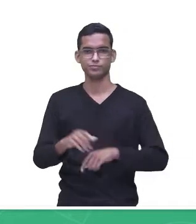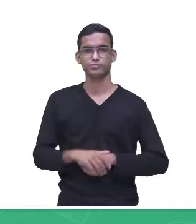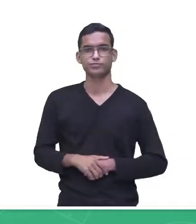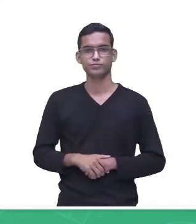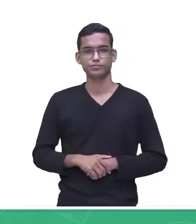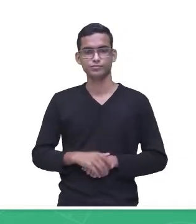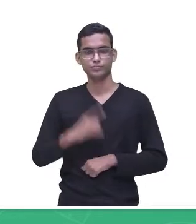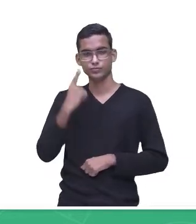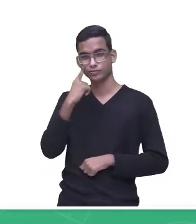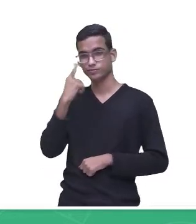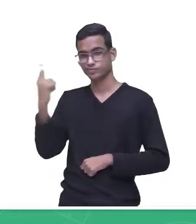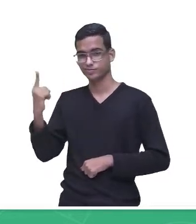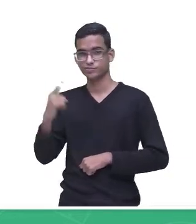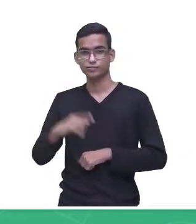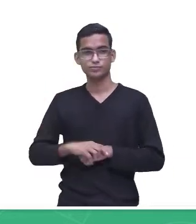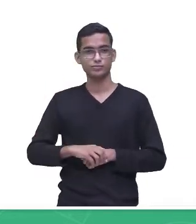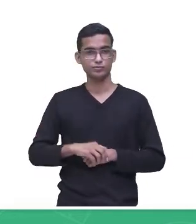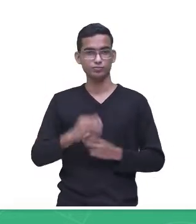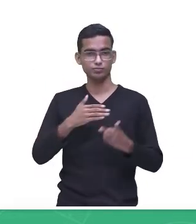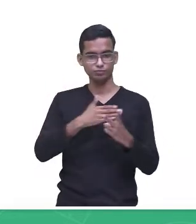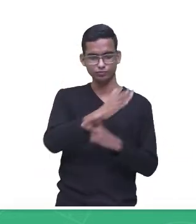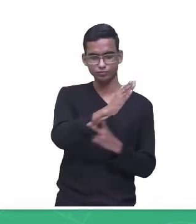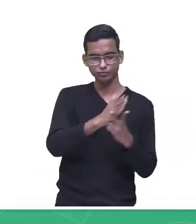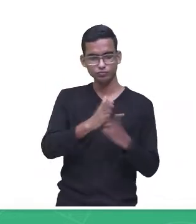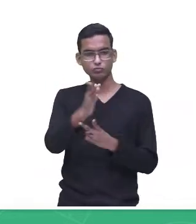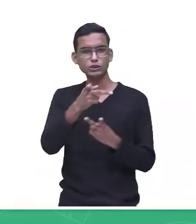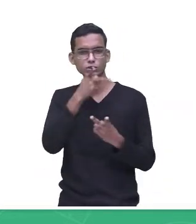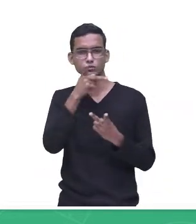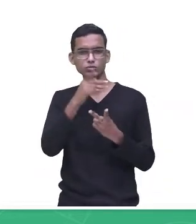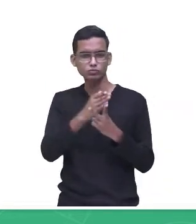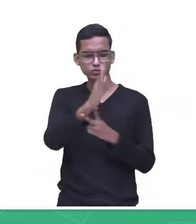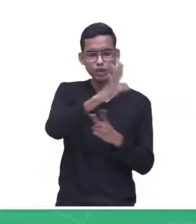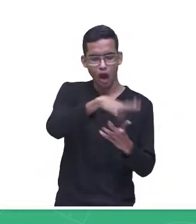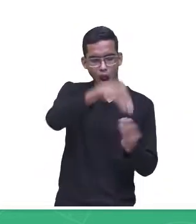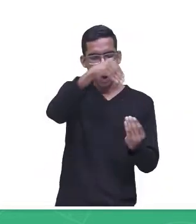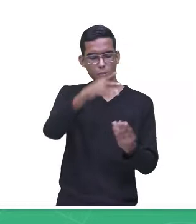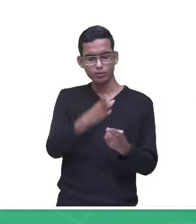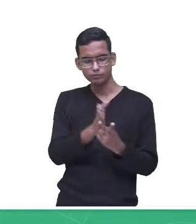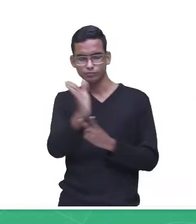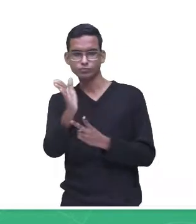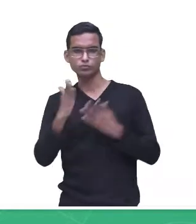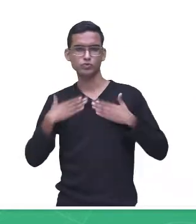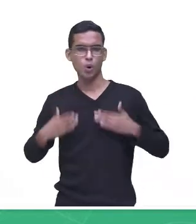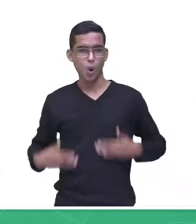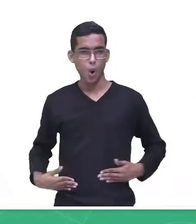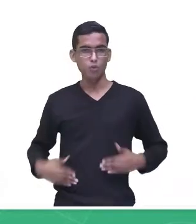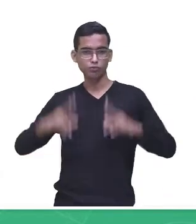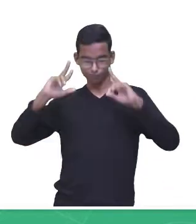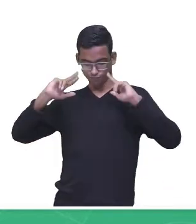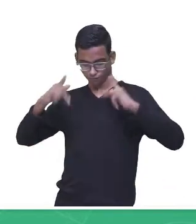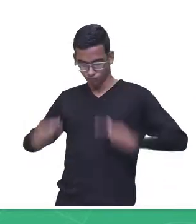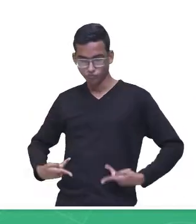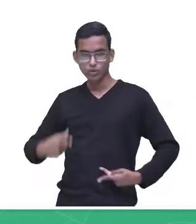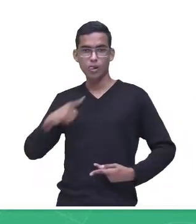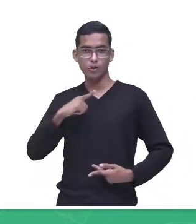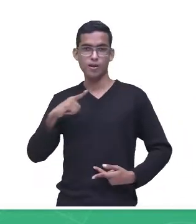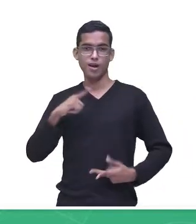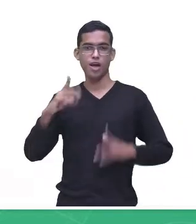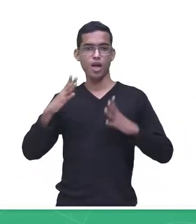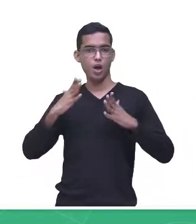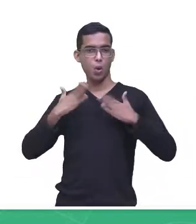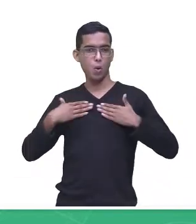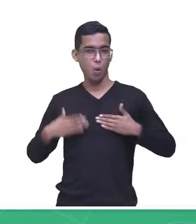dualismo platônico está na alma e no corpo. Platão diz o seguinte: o ser humano, ele é composto de um corpo